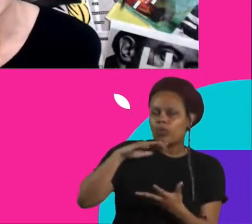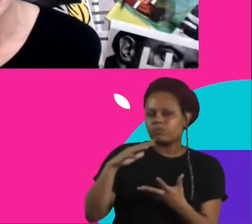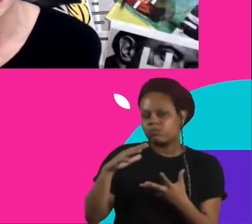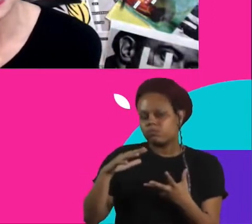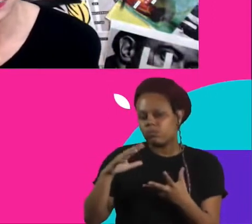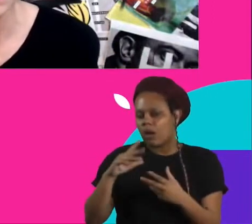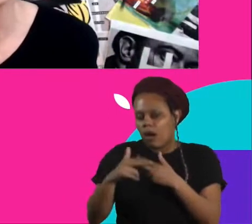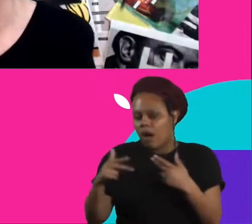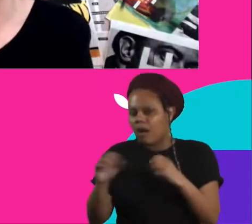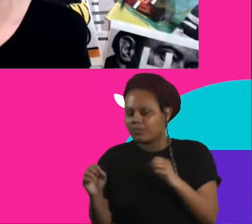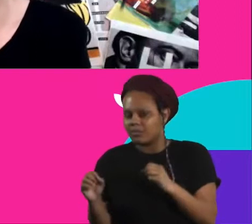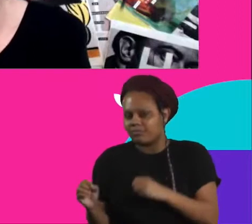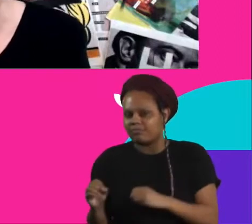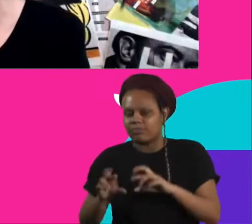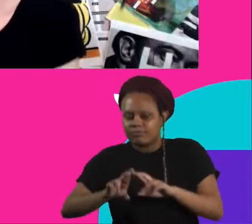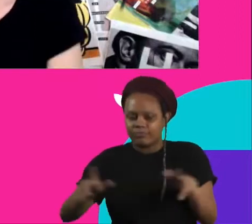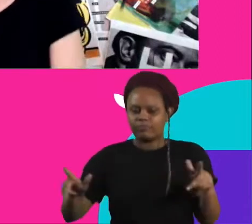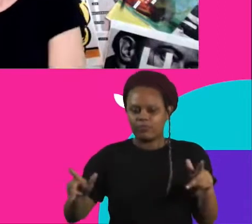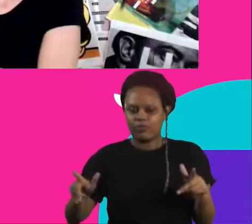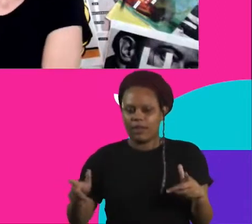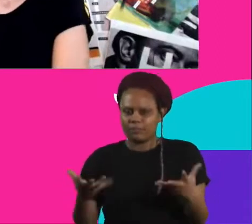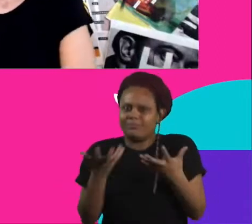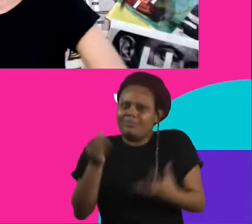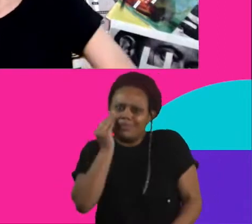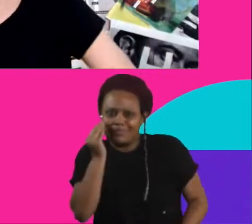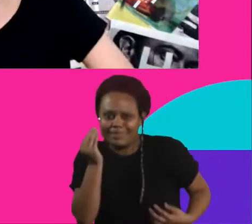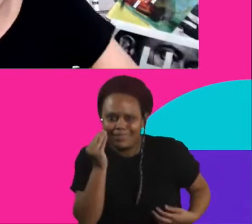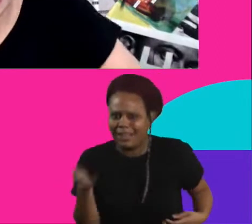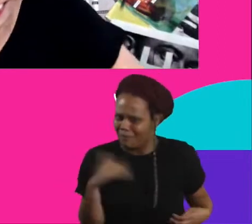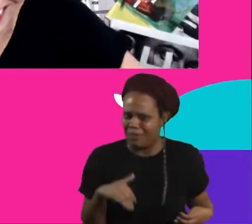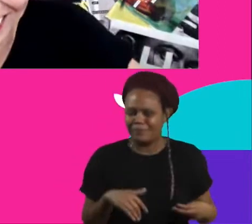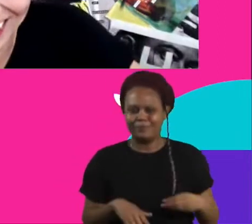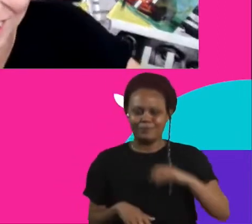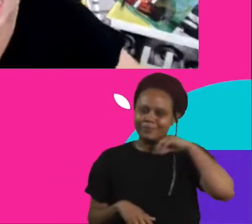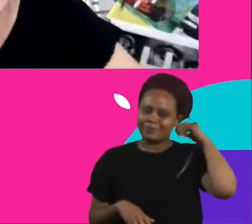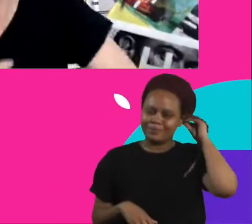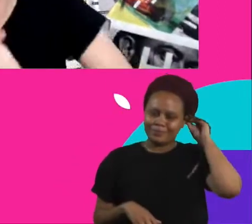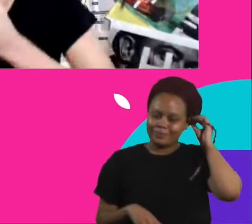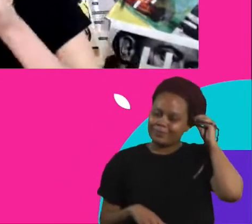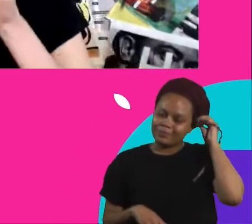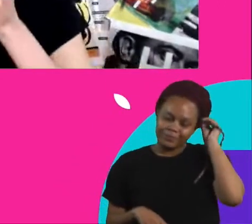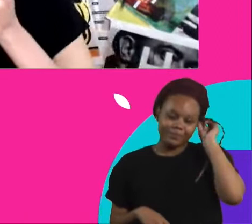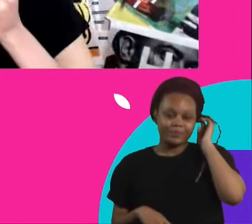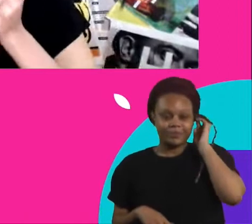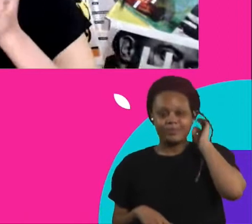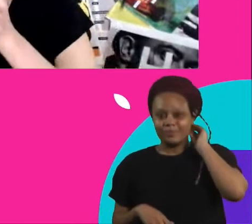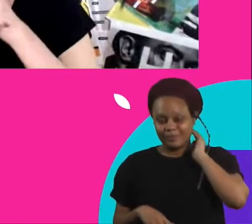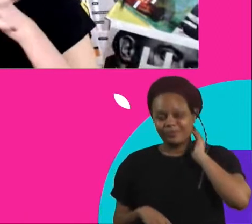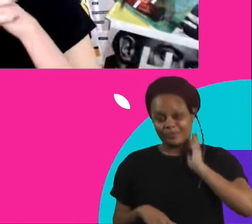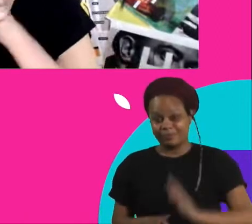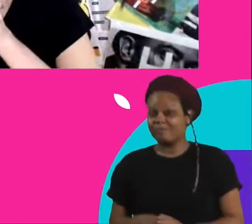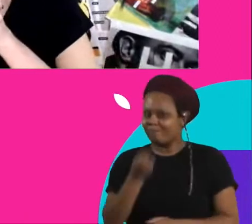testando. Então, bora testar esse modelo aqui, eu e você. Vamos ver qual vai ser. É isso. Boa, Du,